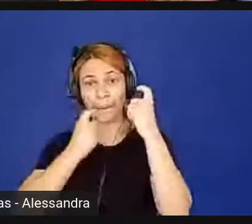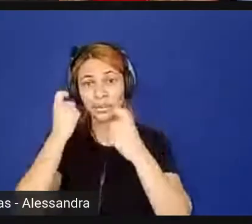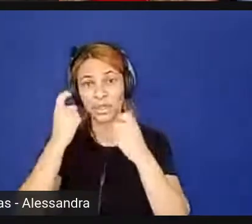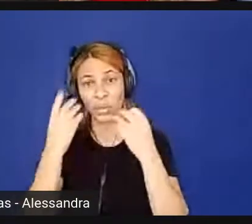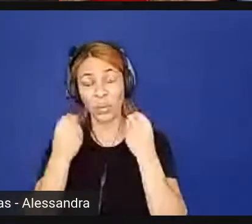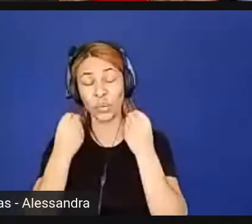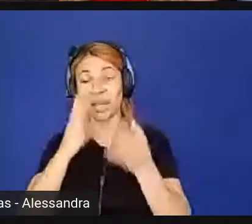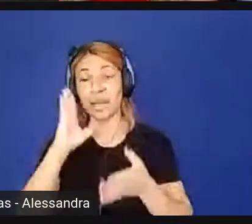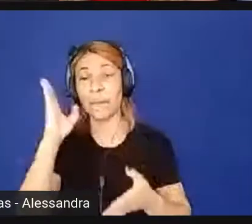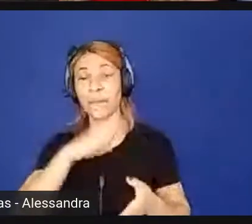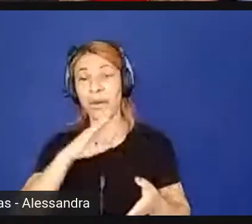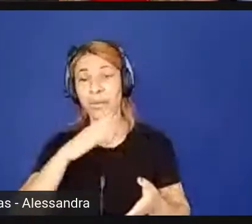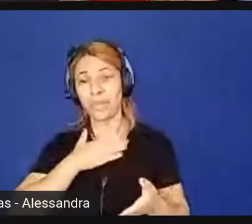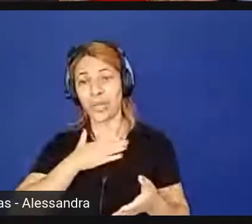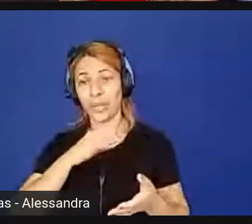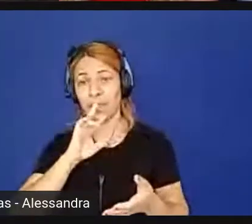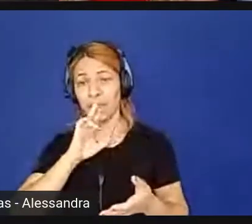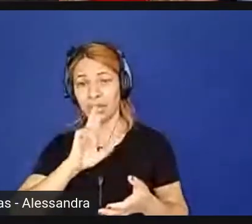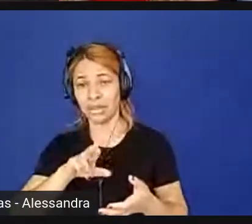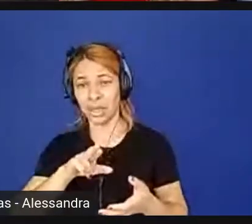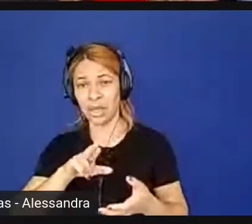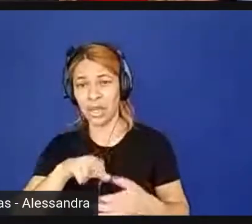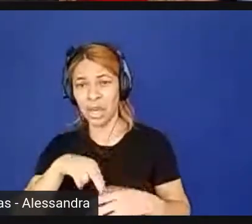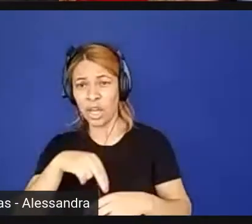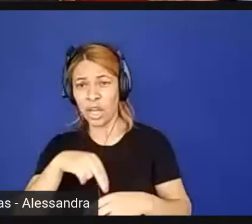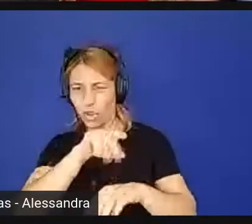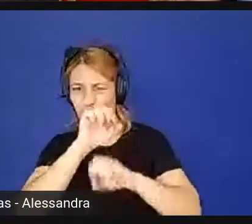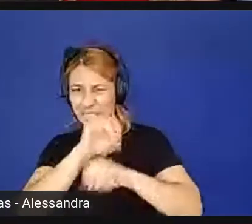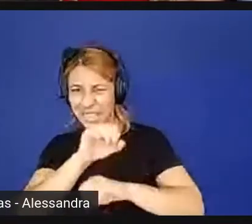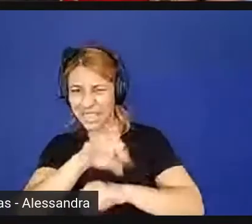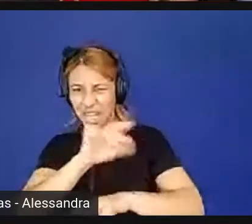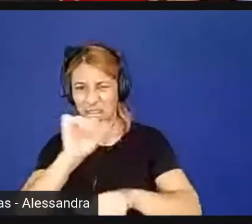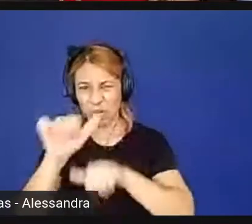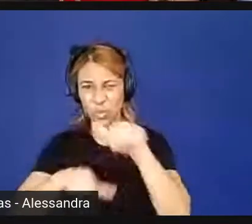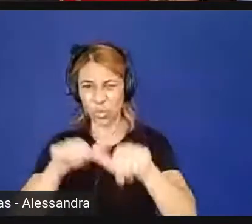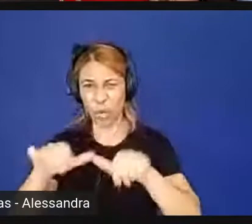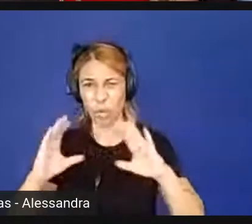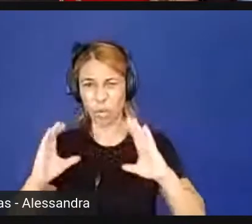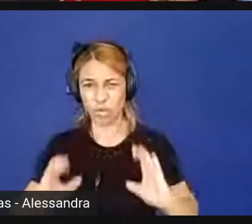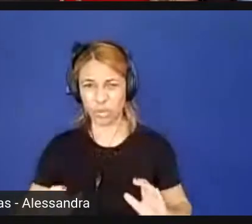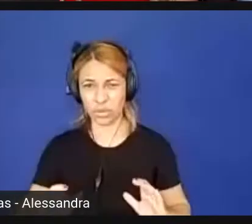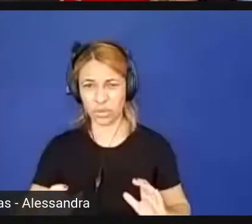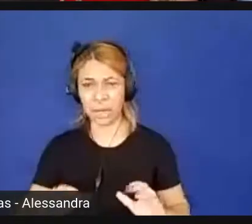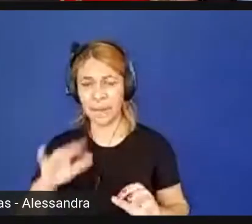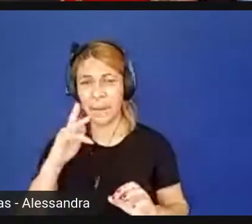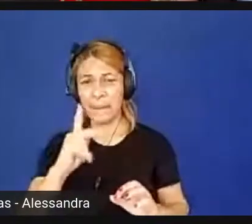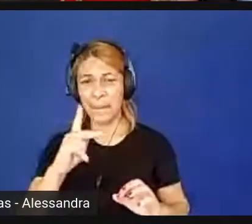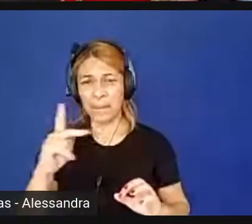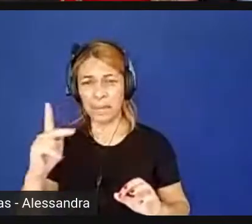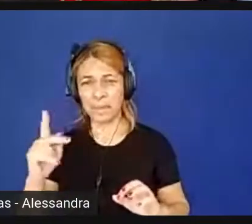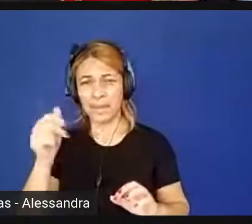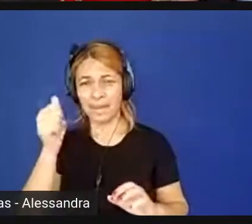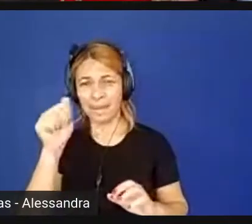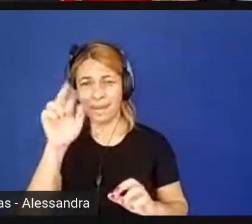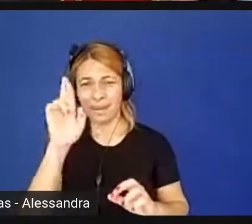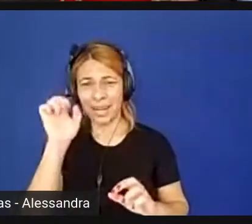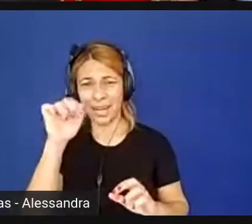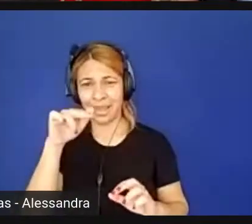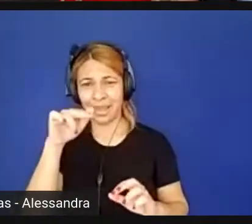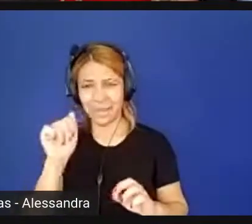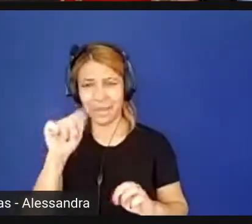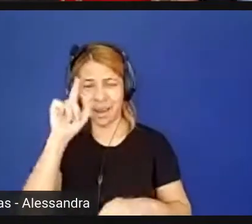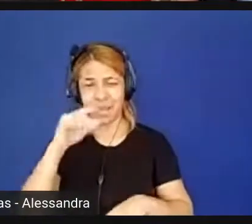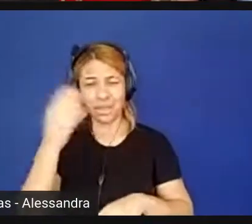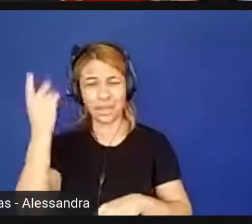resultado. Eu vou dar poder disciplinar para esse cara? Nessas PPPs das arenas, né, na época da Copa, você teve